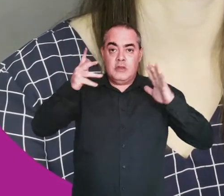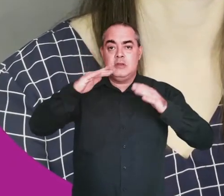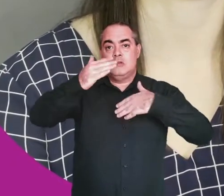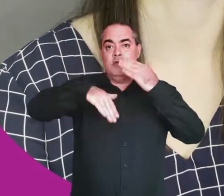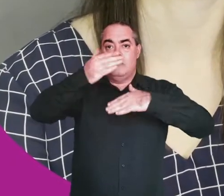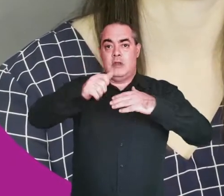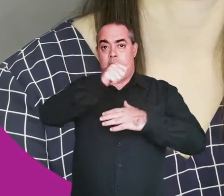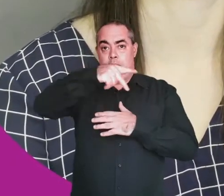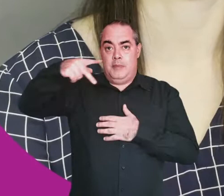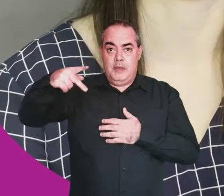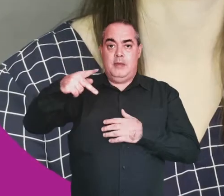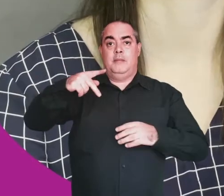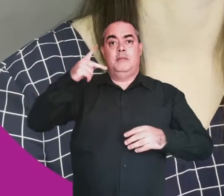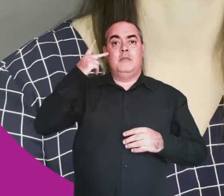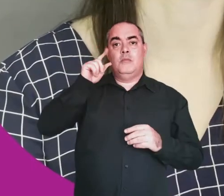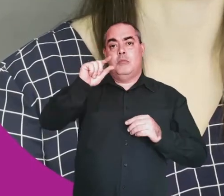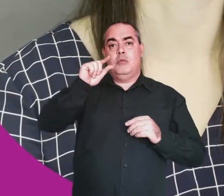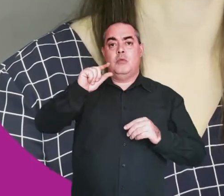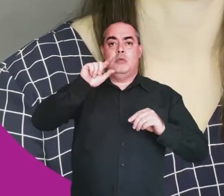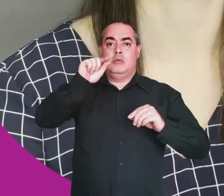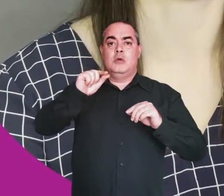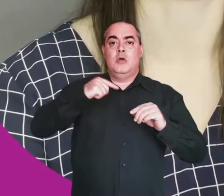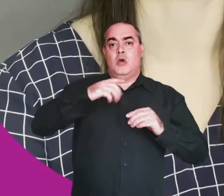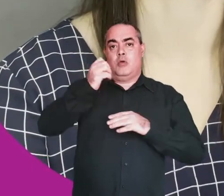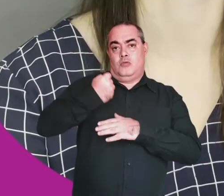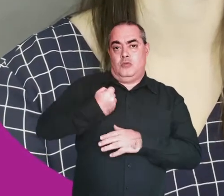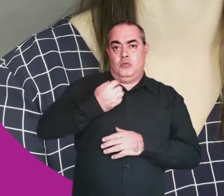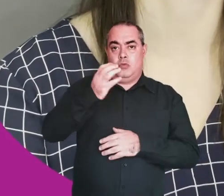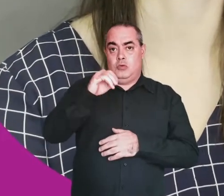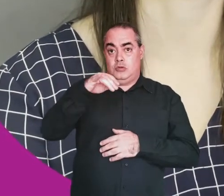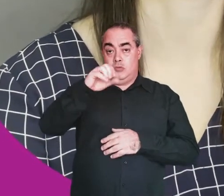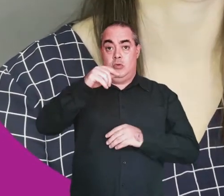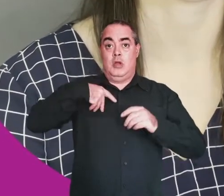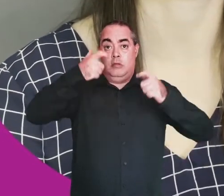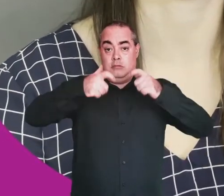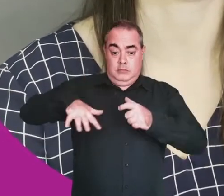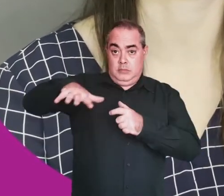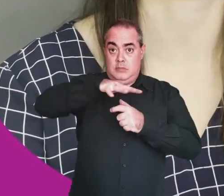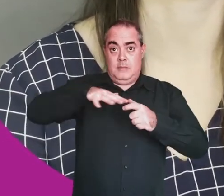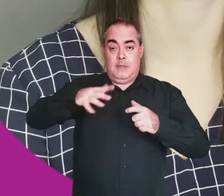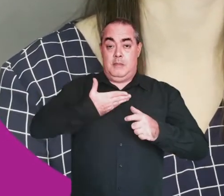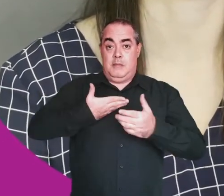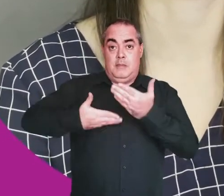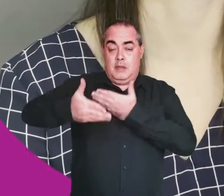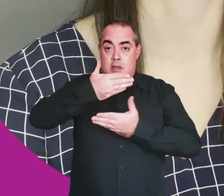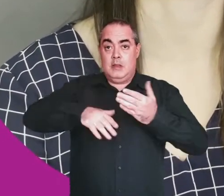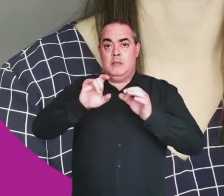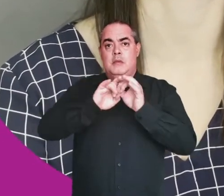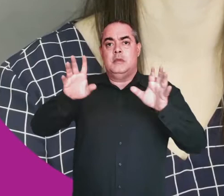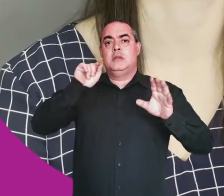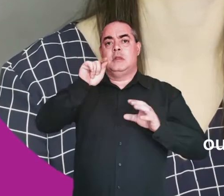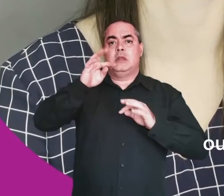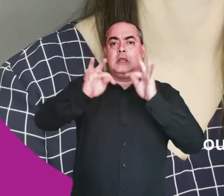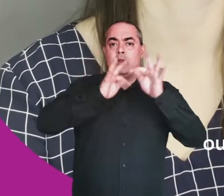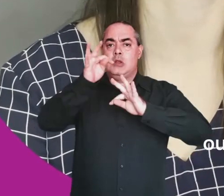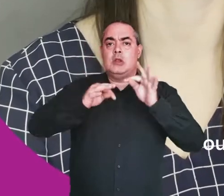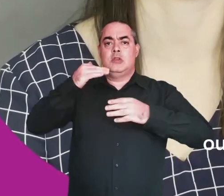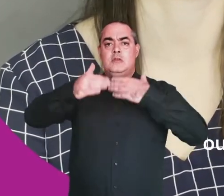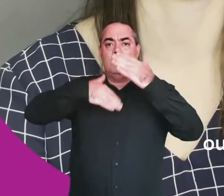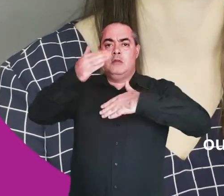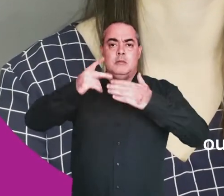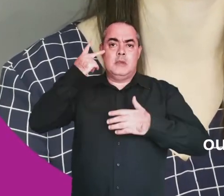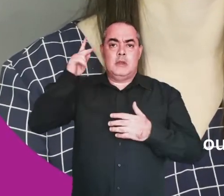o desenvolvimento de aplicativos com pouco ou nenhum código. O estúdio é amigável e permite quem nunca trabalhou com tecnologia